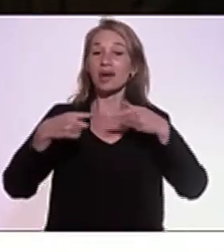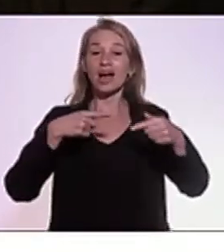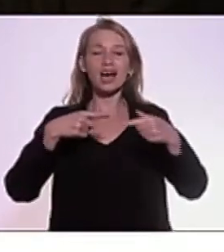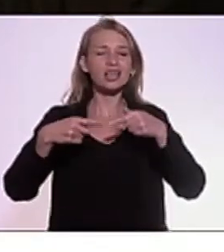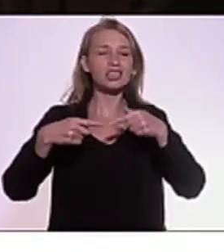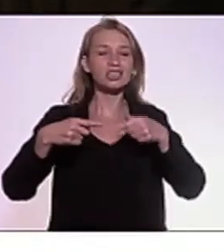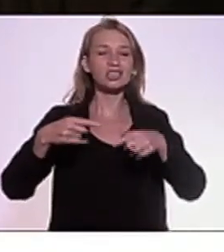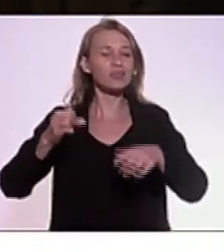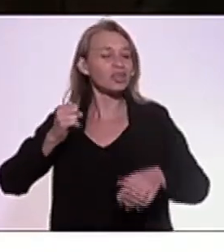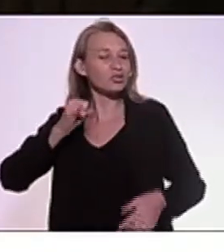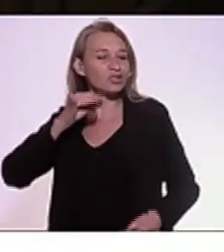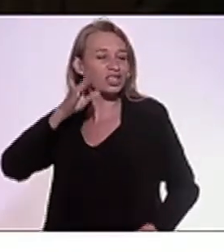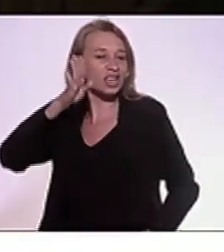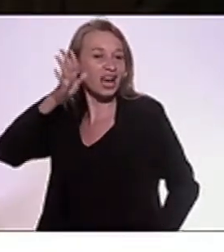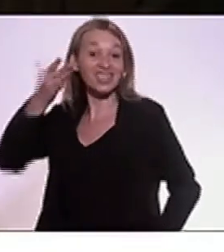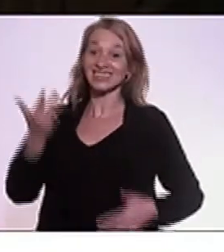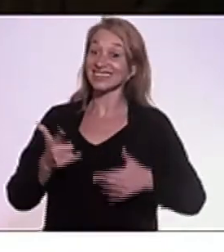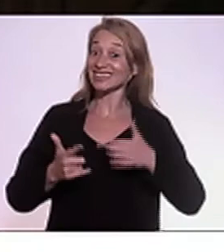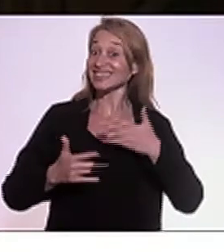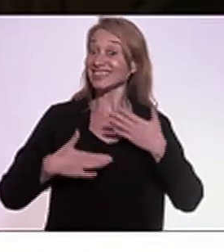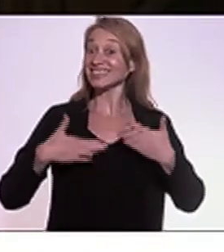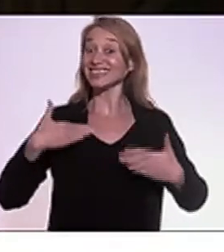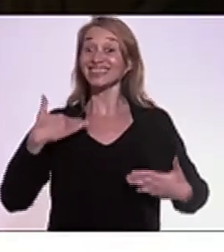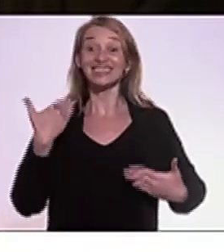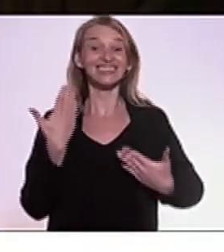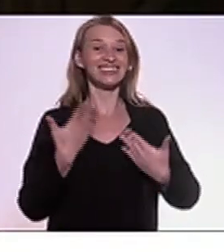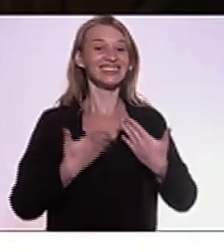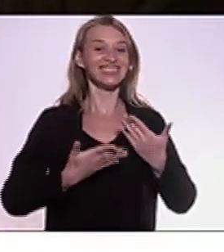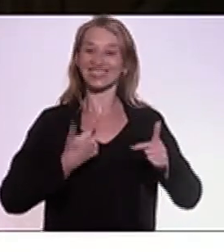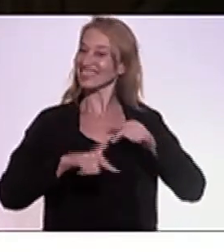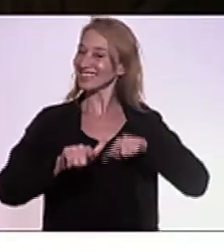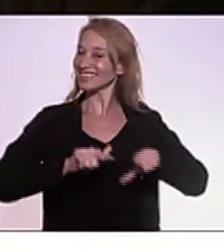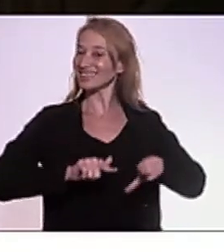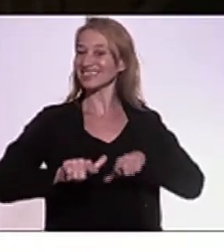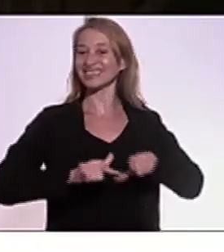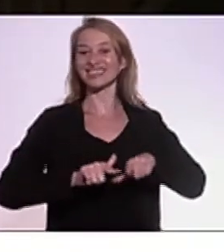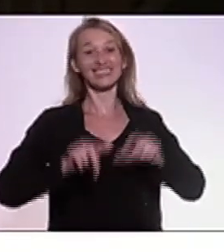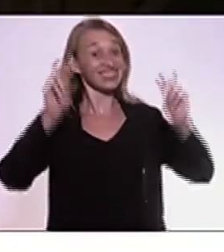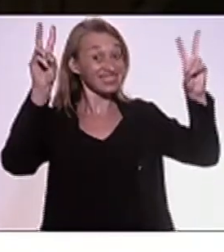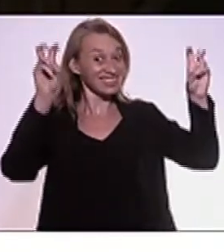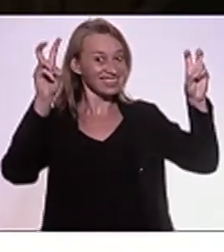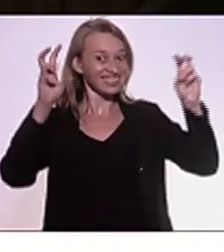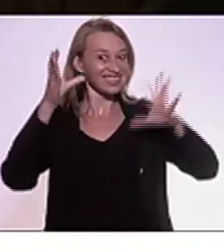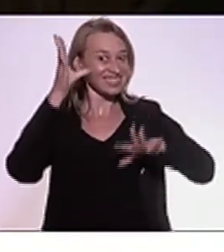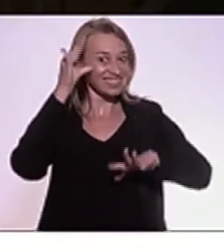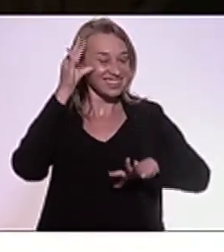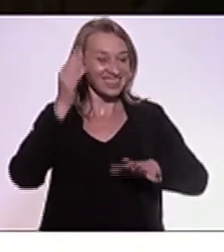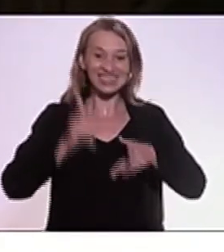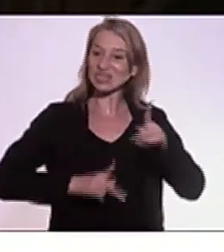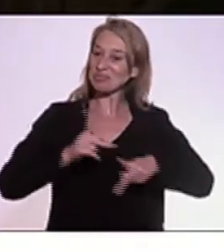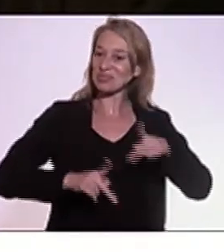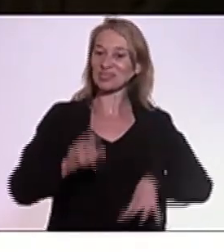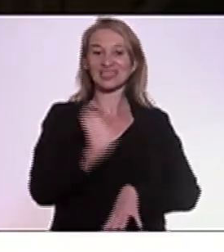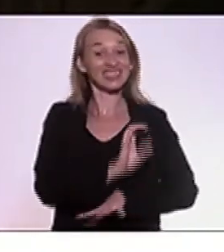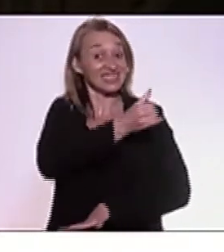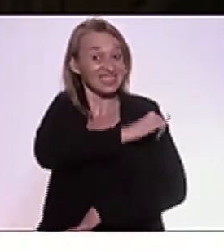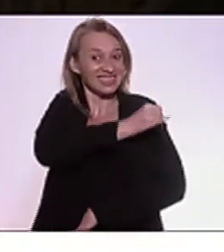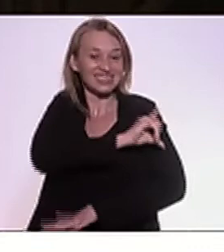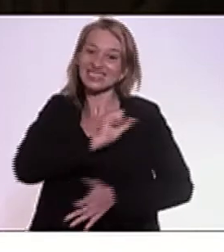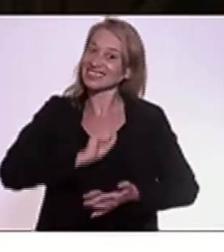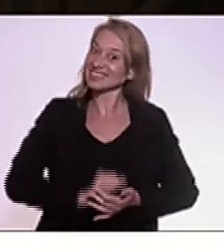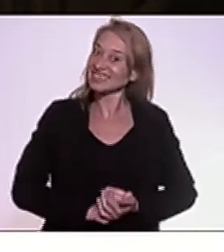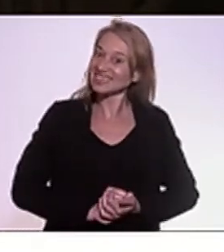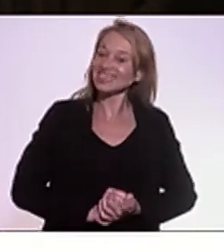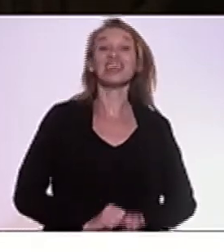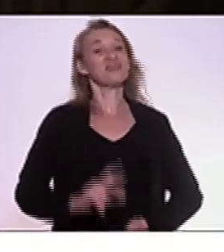entusiasmado. Debateremos com alegria e com firmeza as questões que interessam ao povo do Estado do Rio de Janeiro e, nesse